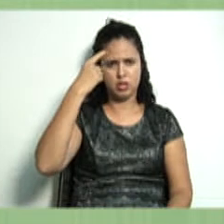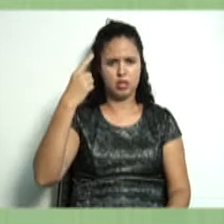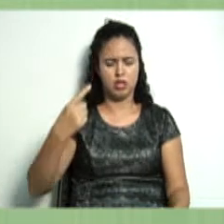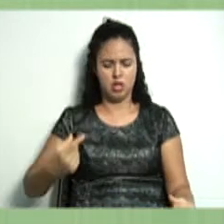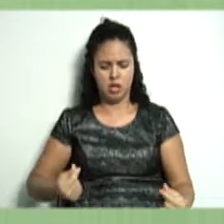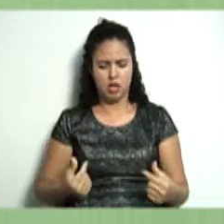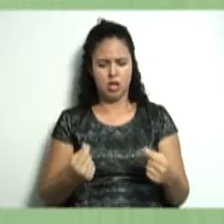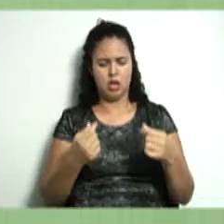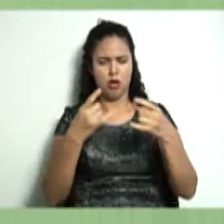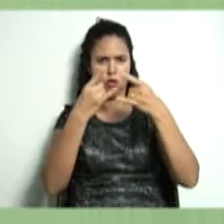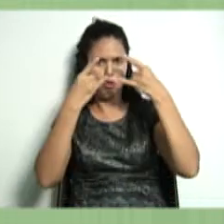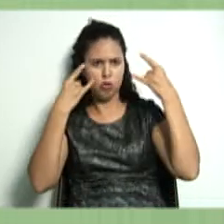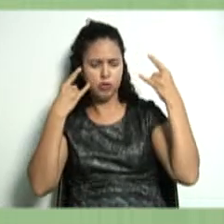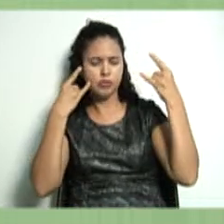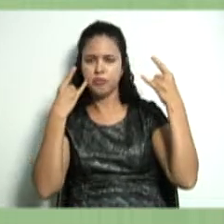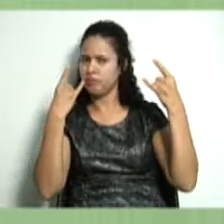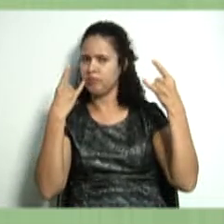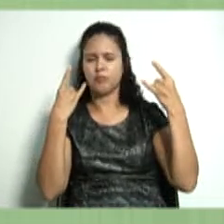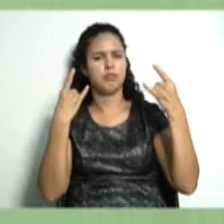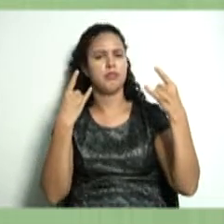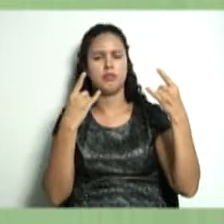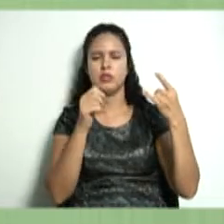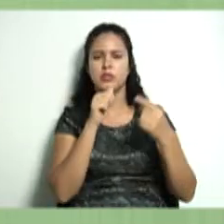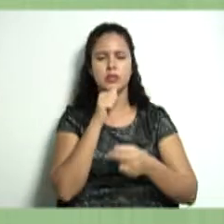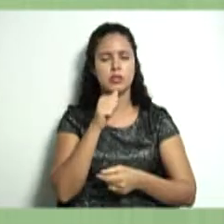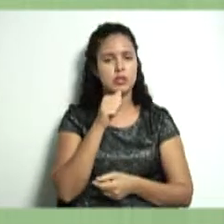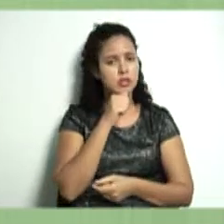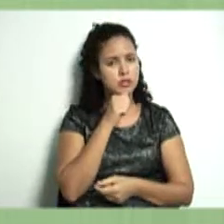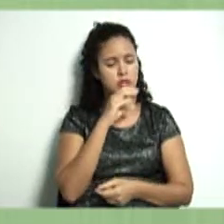Ela adota um sistema de